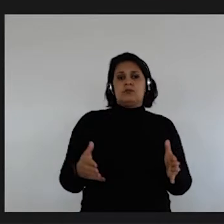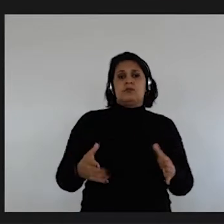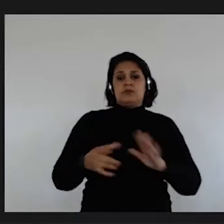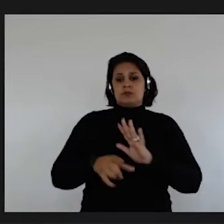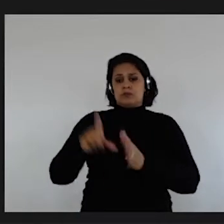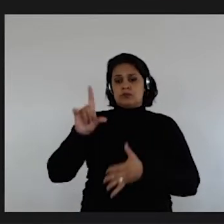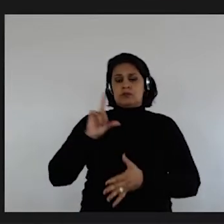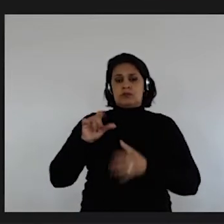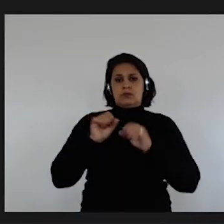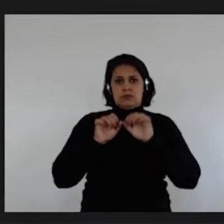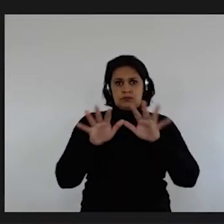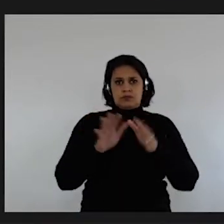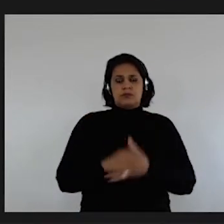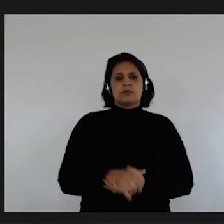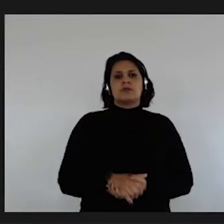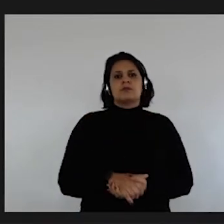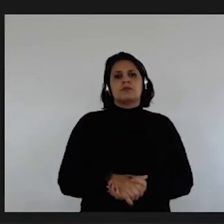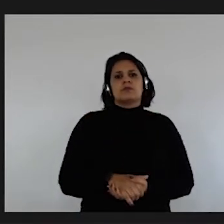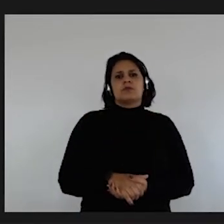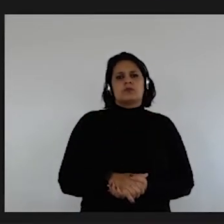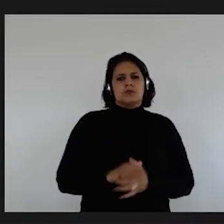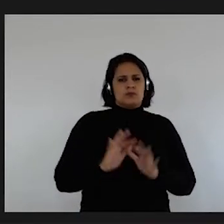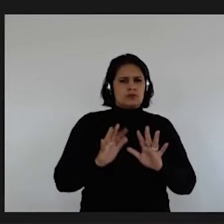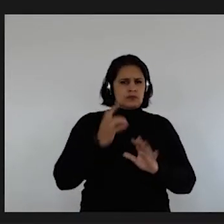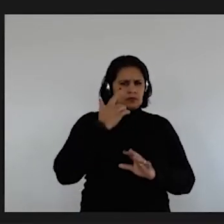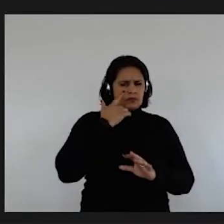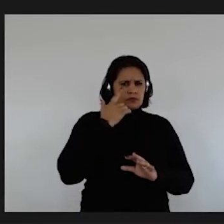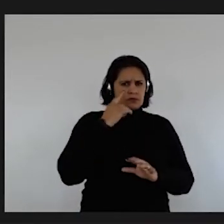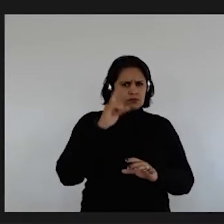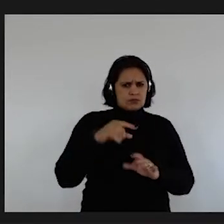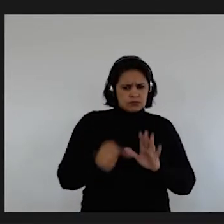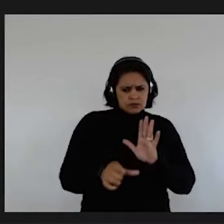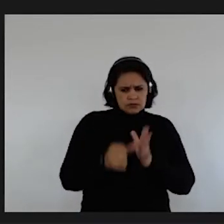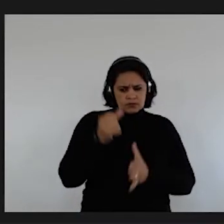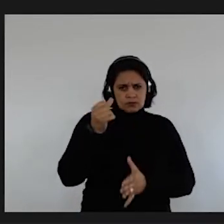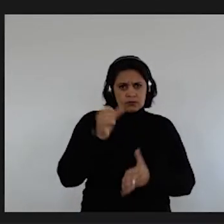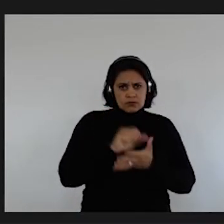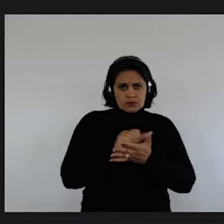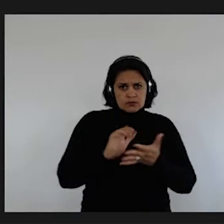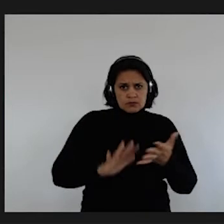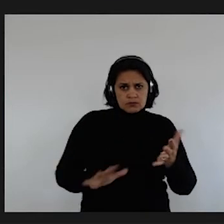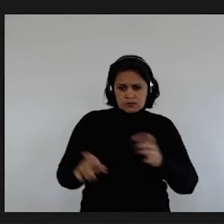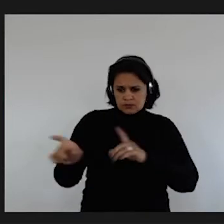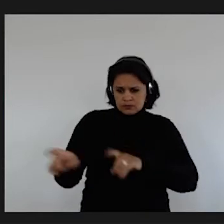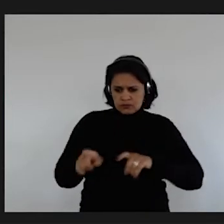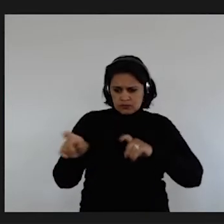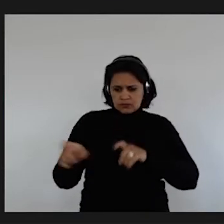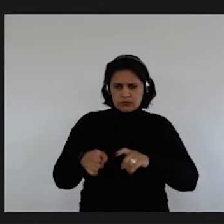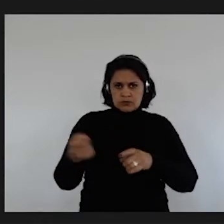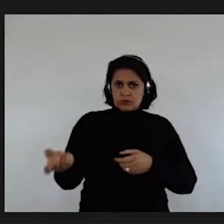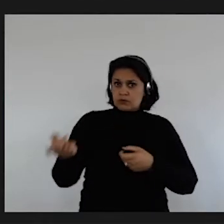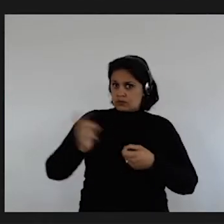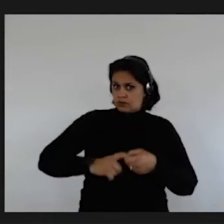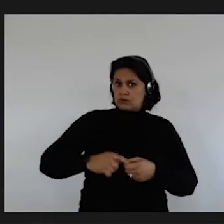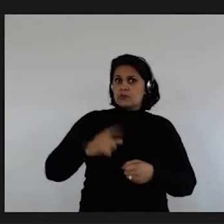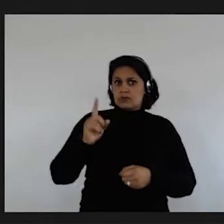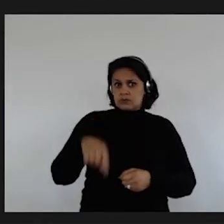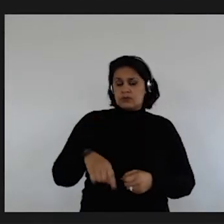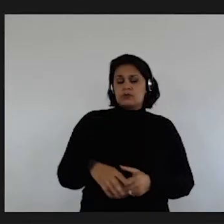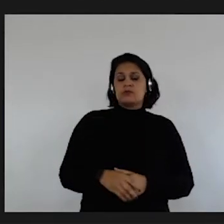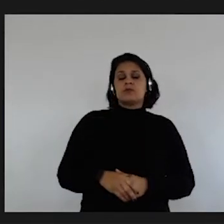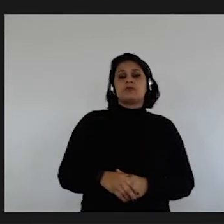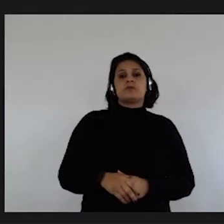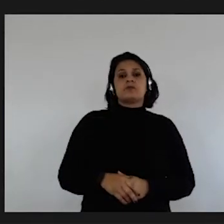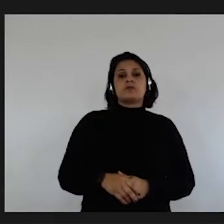pandemia. Será o agronegócio a primeira atividade a voltar com força total após o período pandêmico. A preocupação no